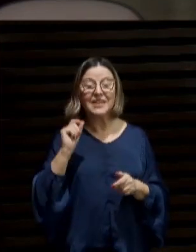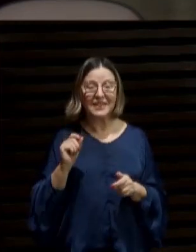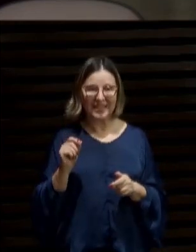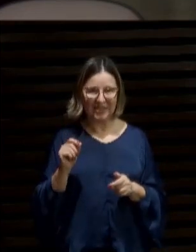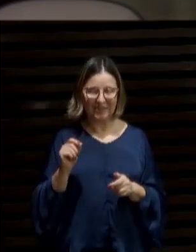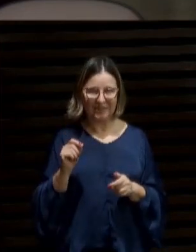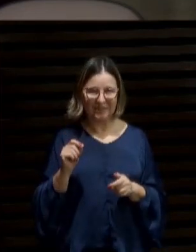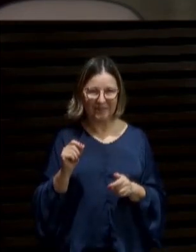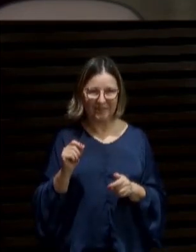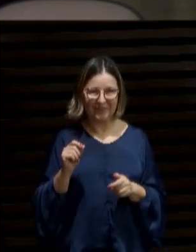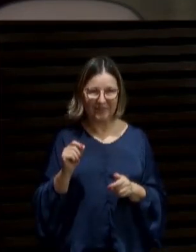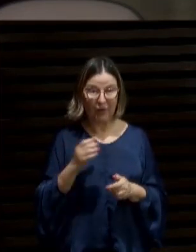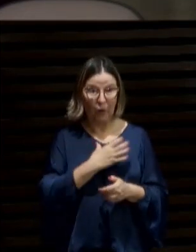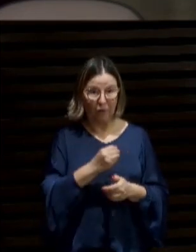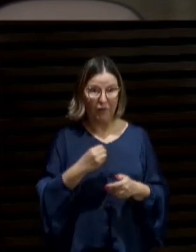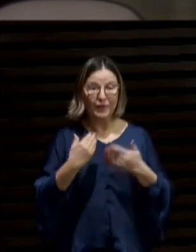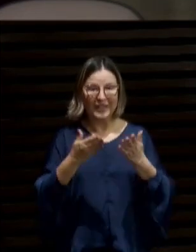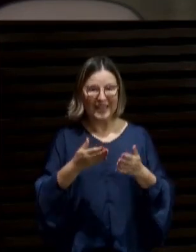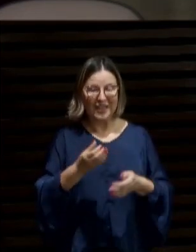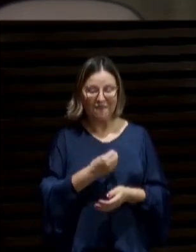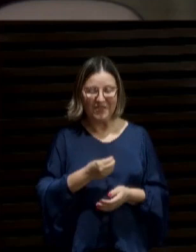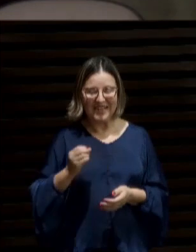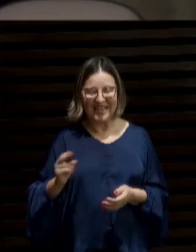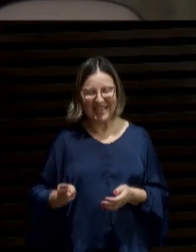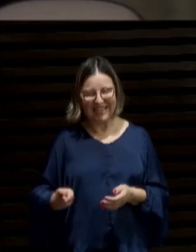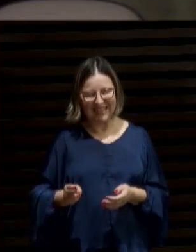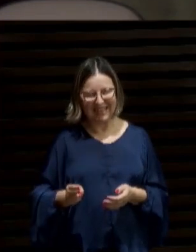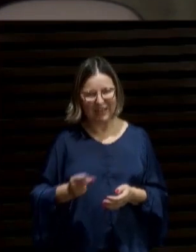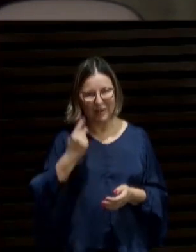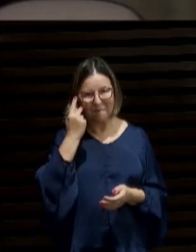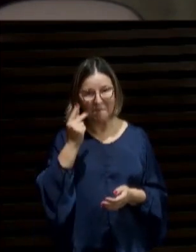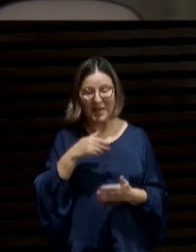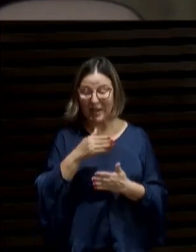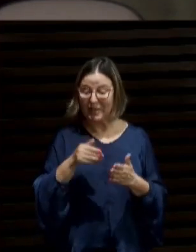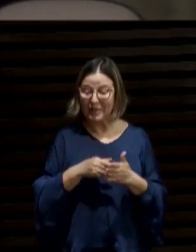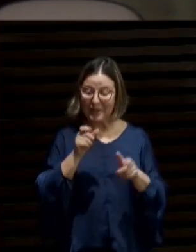ele dê vida eterna a todos os que lhe deste.